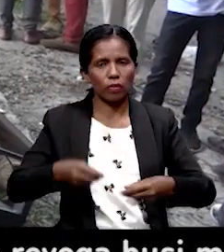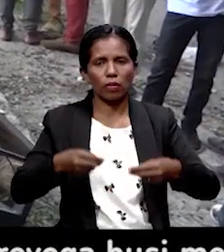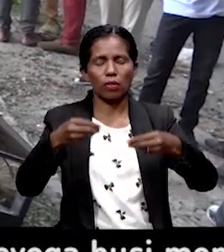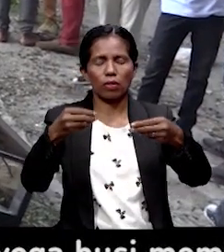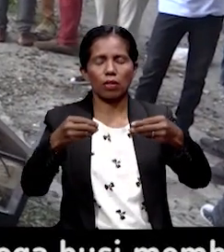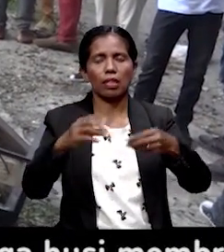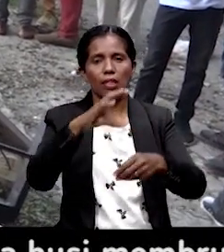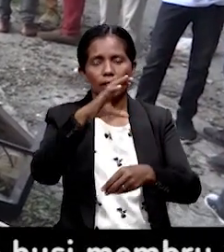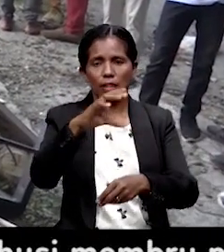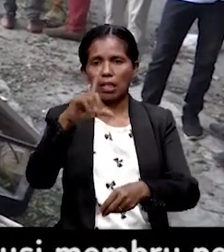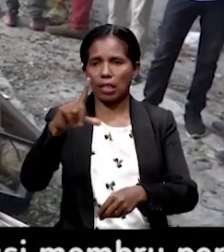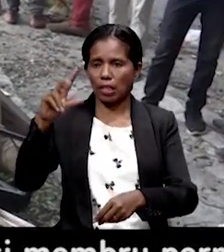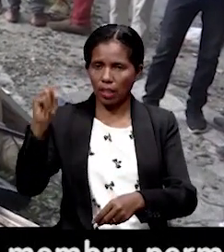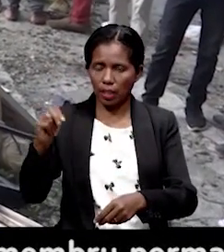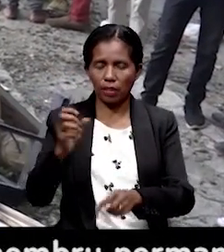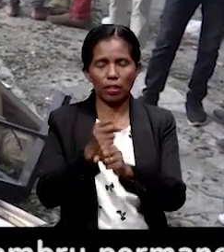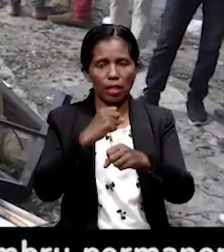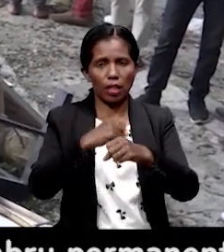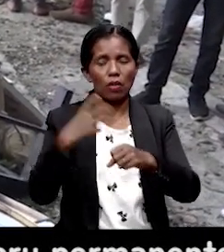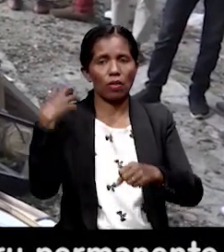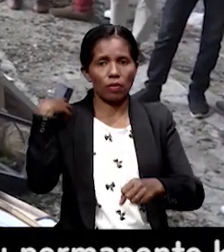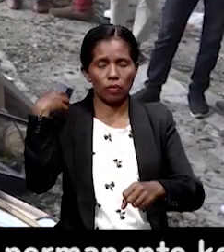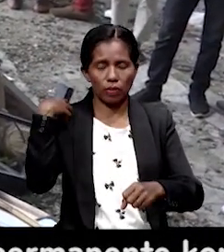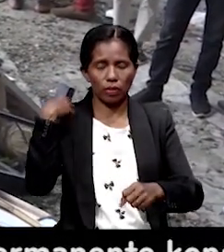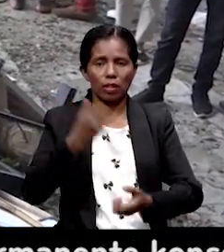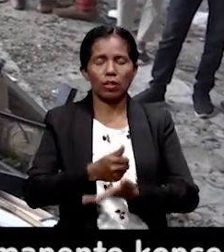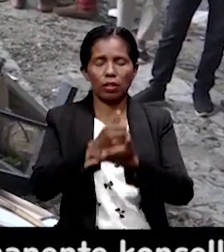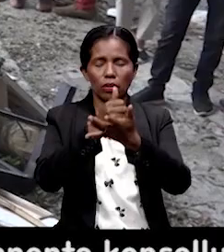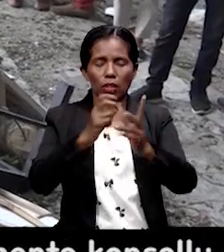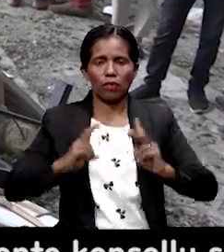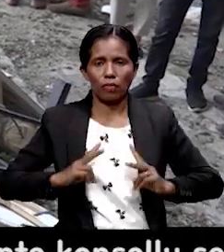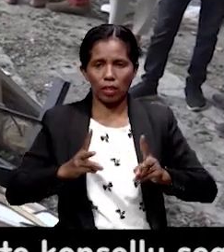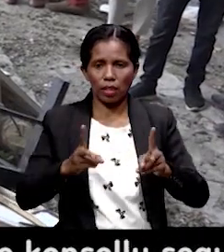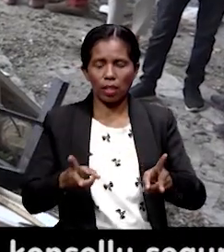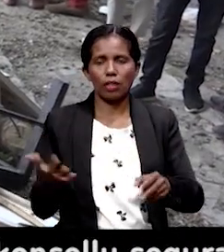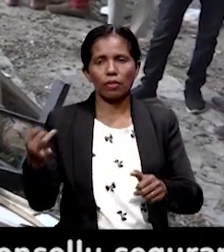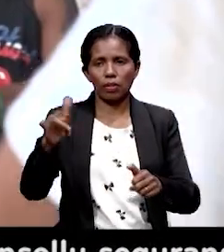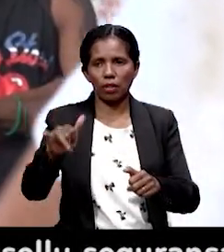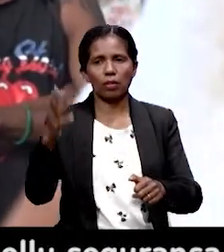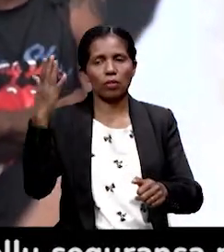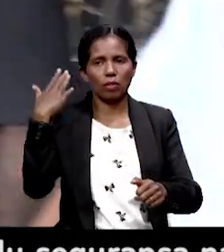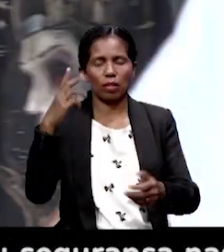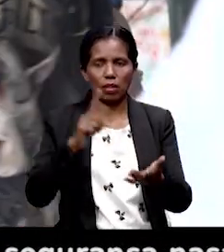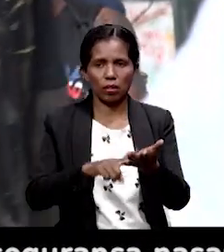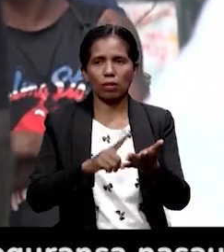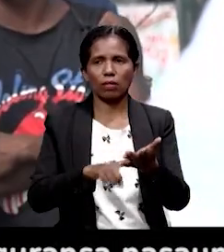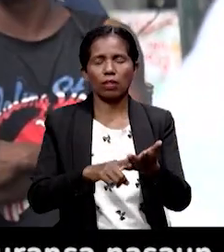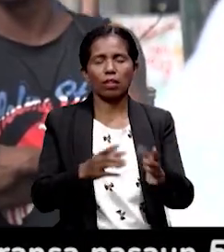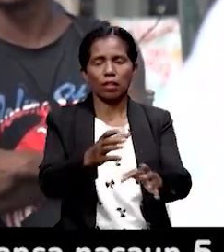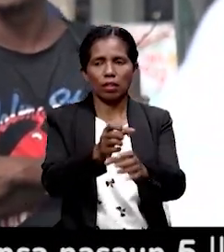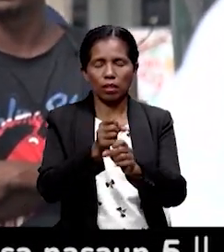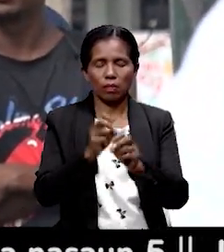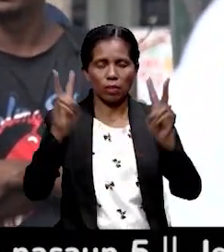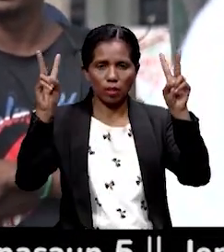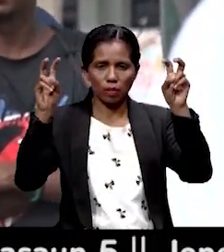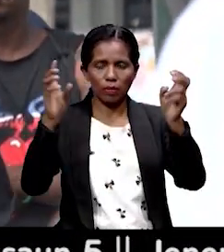Combatente Libertação Nacional, onde hari edifício atu atende veterano Sira. Antes ne ianini discurso ben hirasimo título